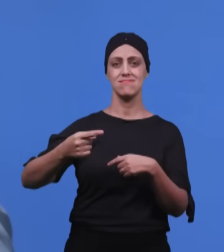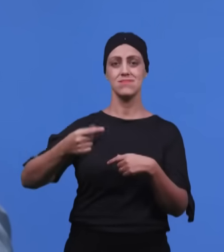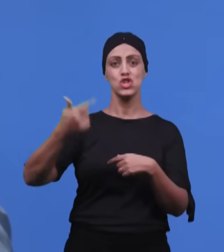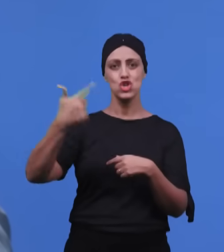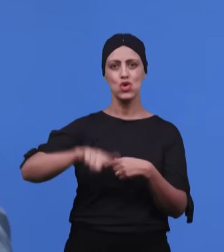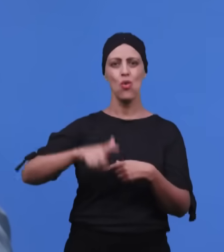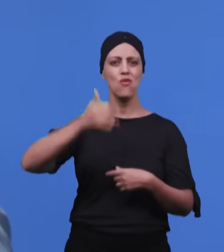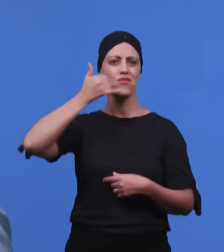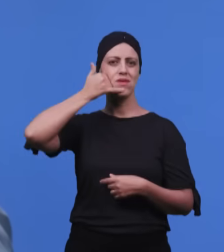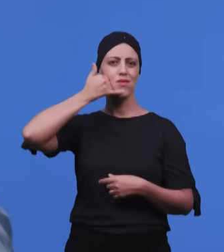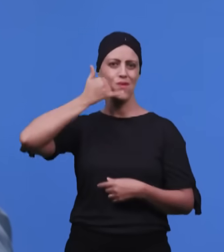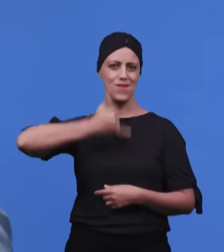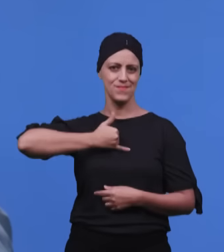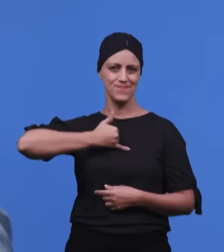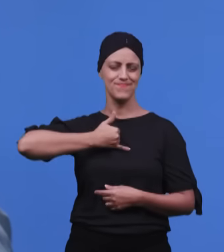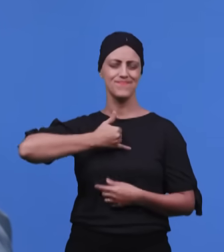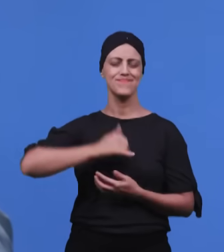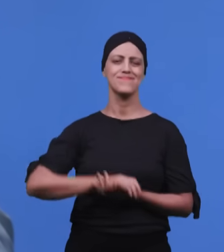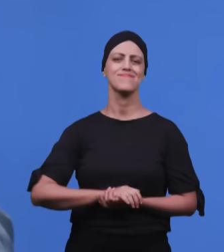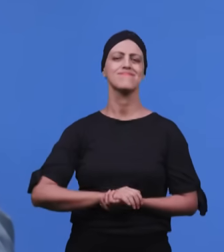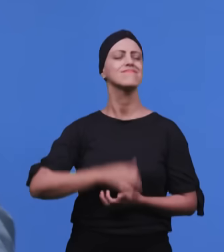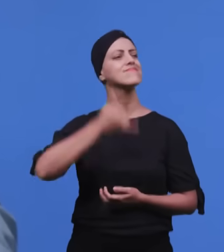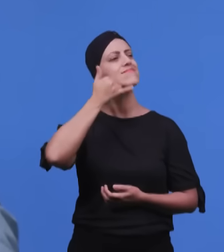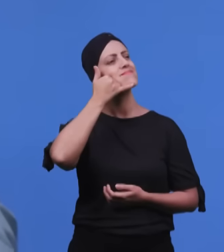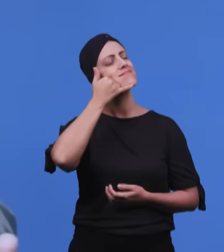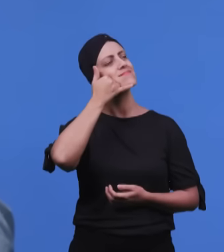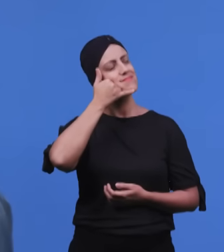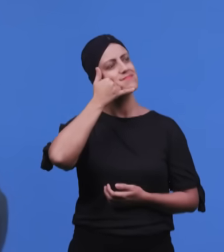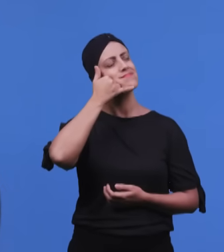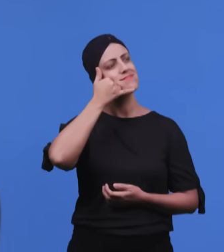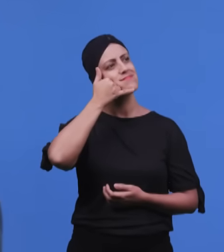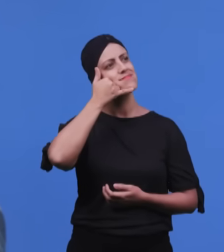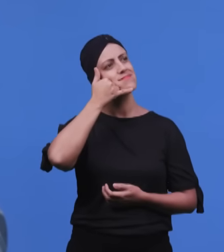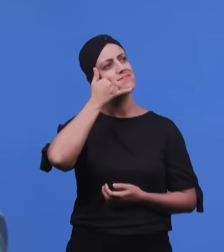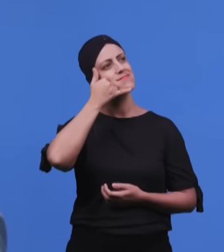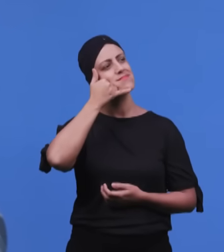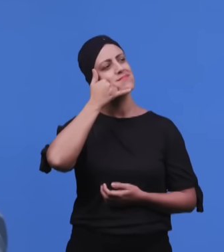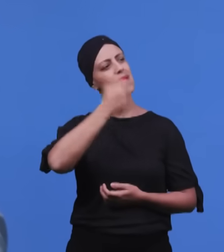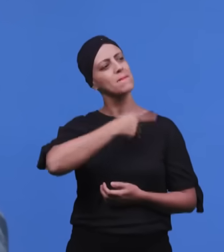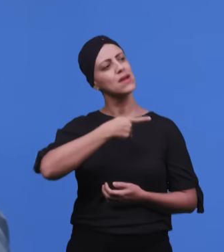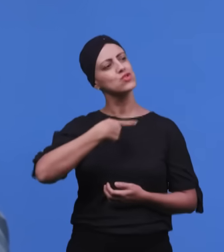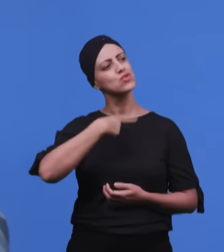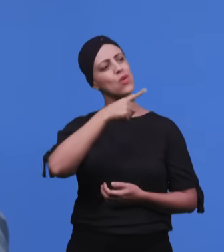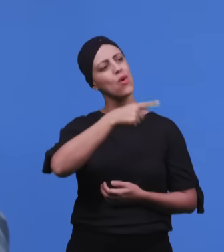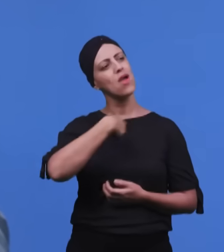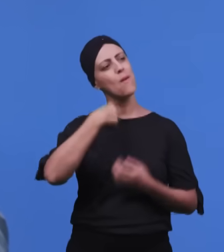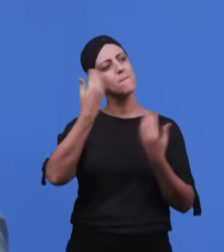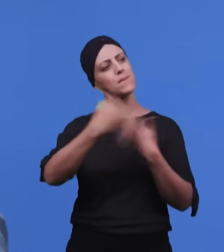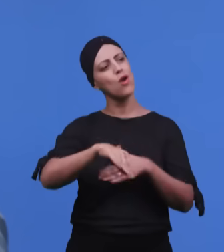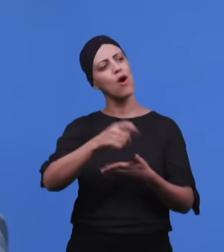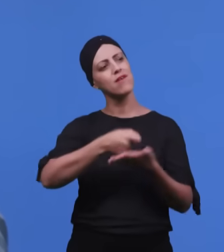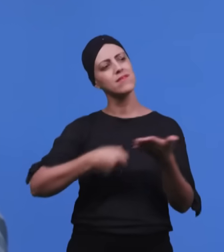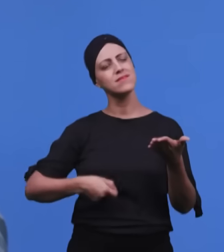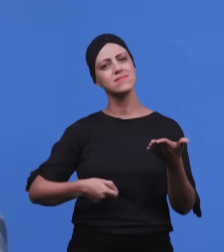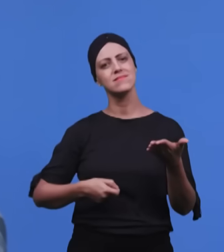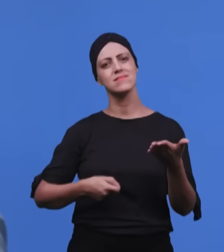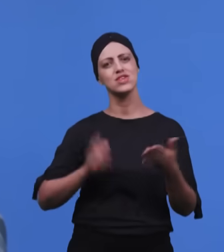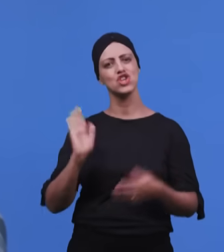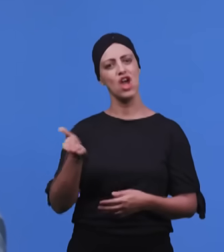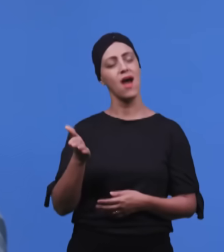outro plantão ele ligou de novo falou alô pastor eu fiz a prova